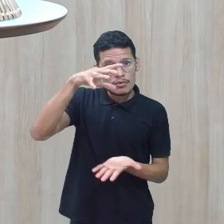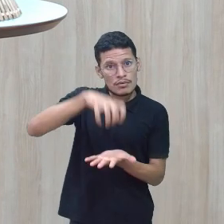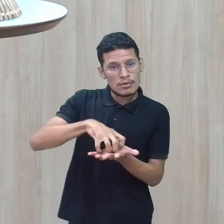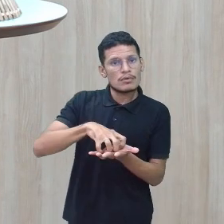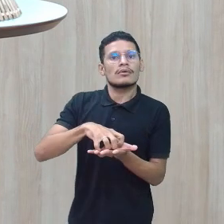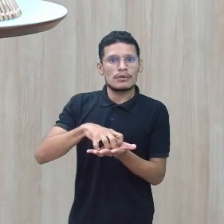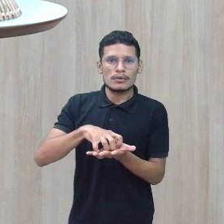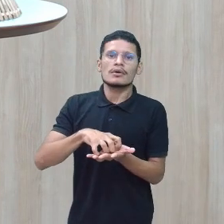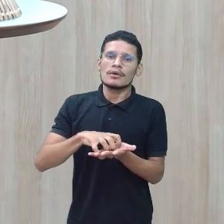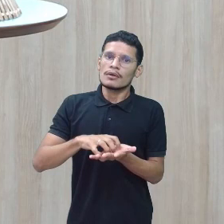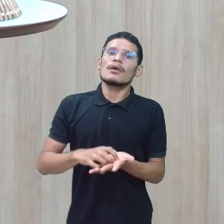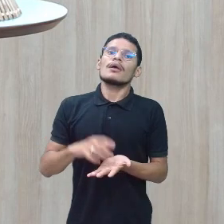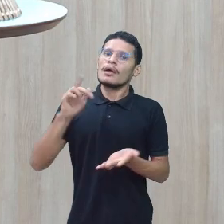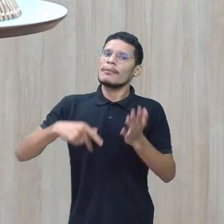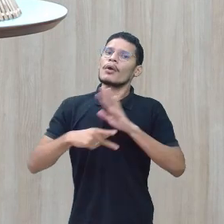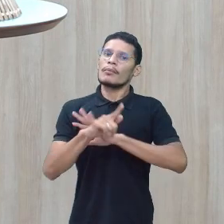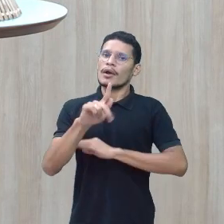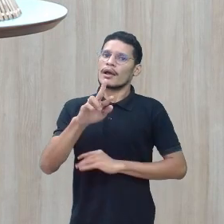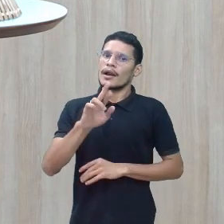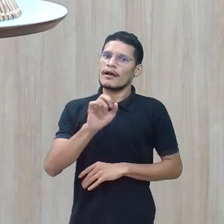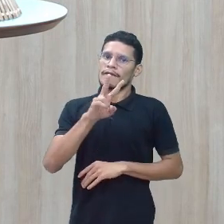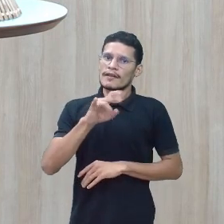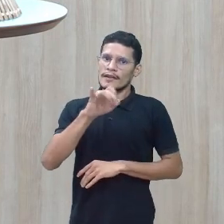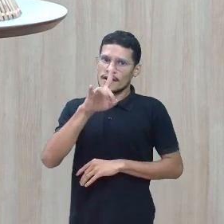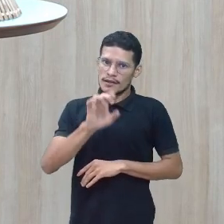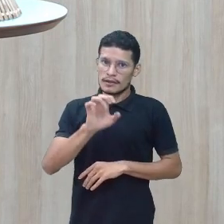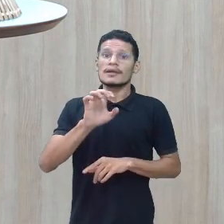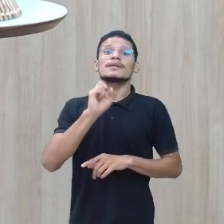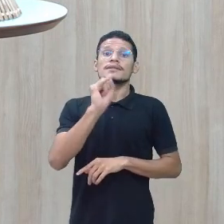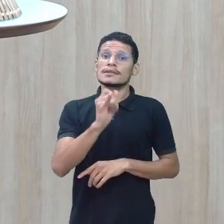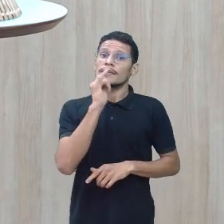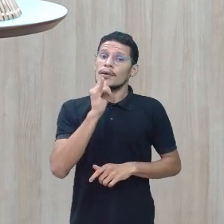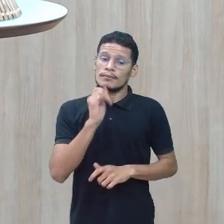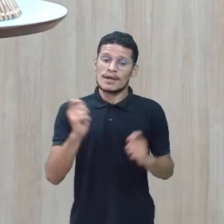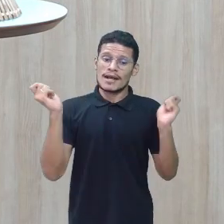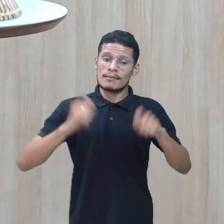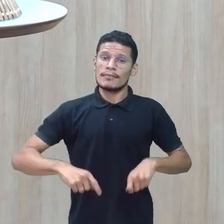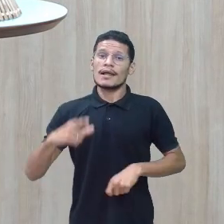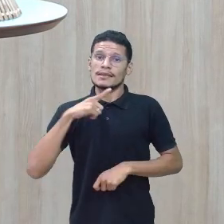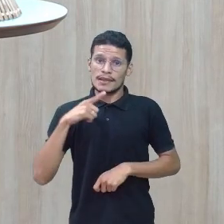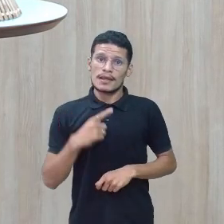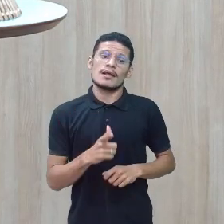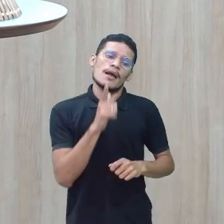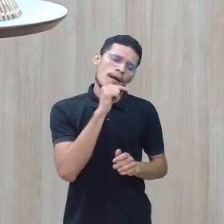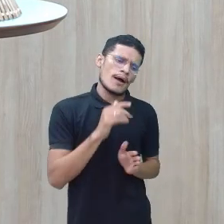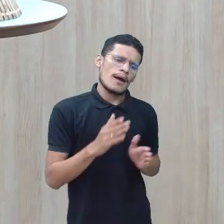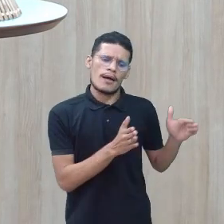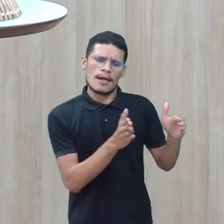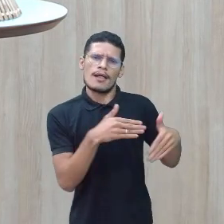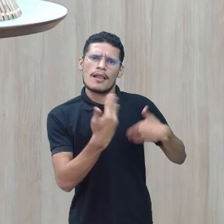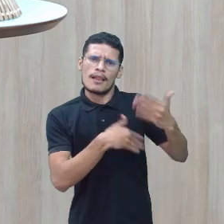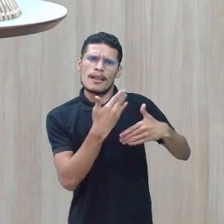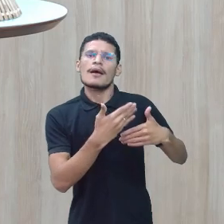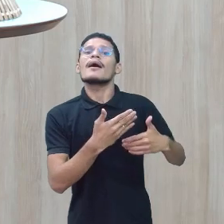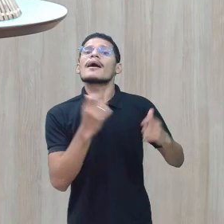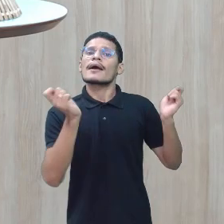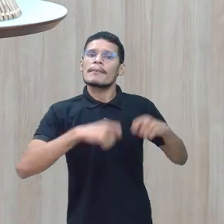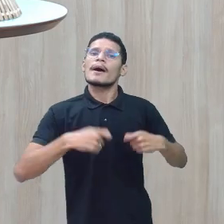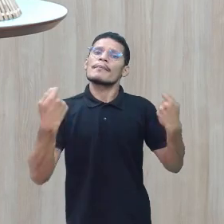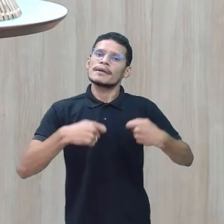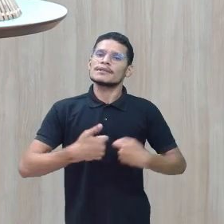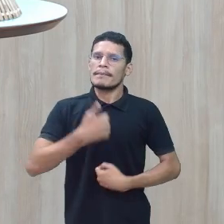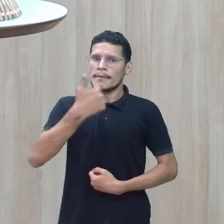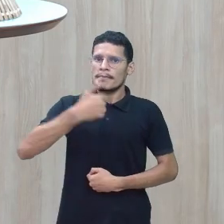essa é a gravidade. Então, para que exista o ciclo da água, nós vimos que é necessário a energia